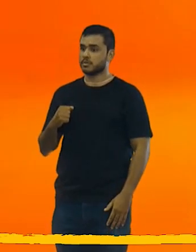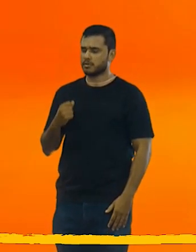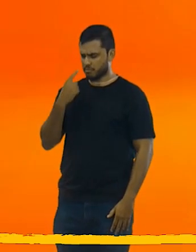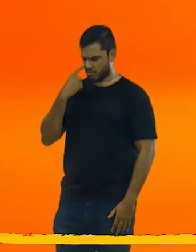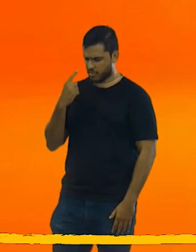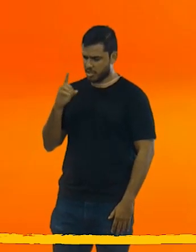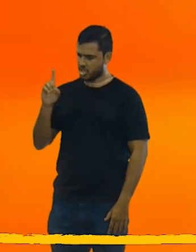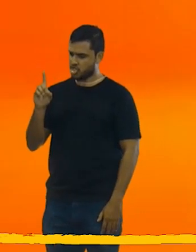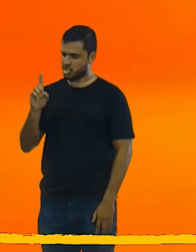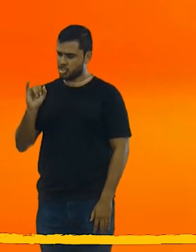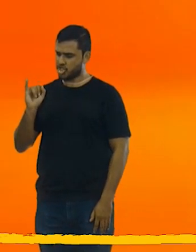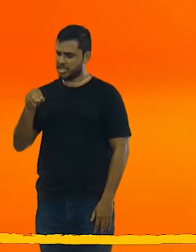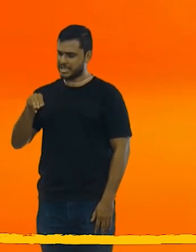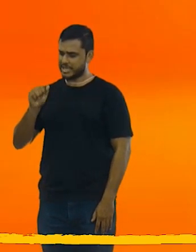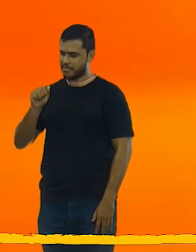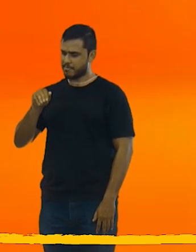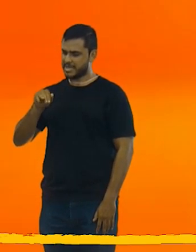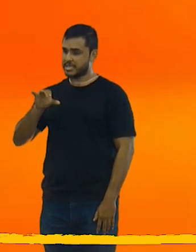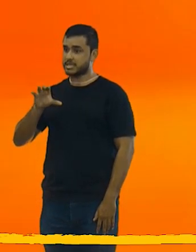Dinamismo.